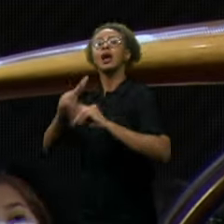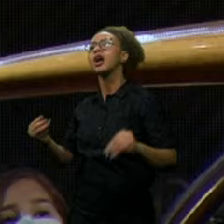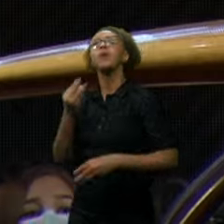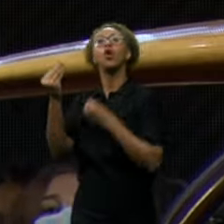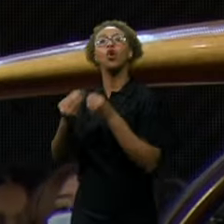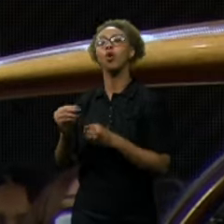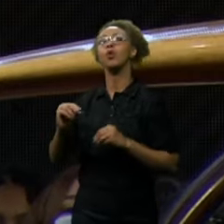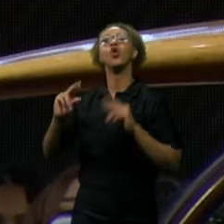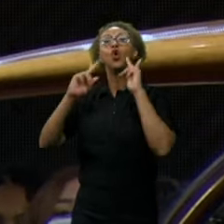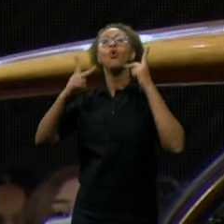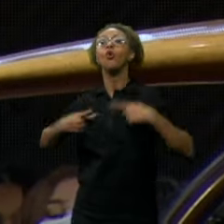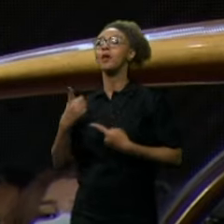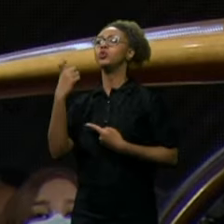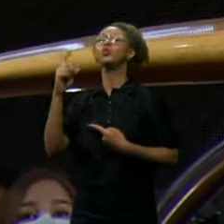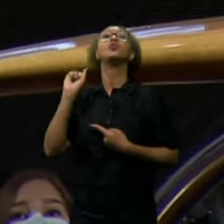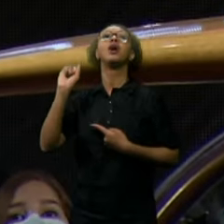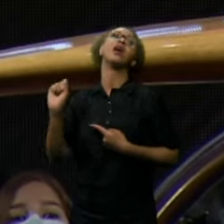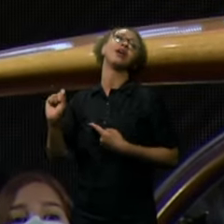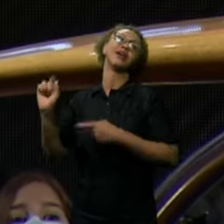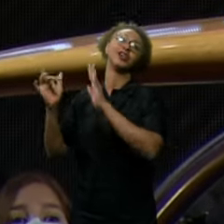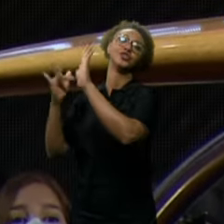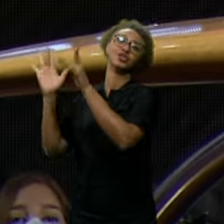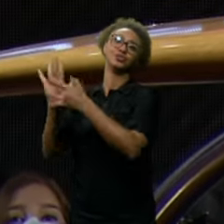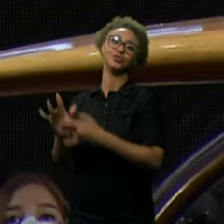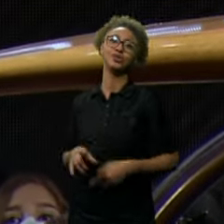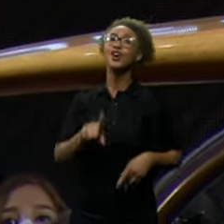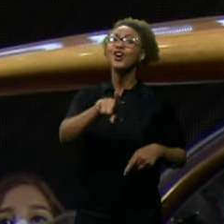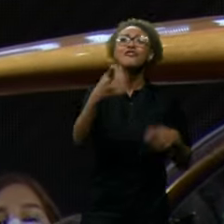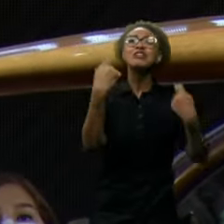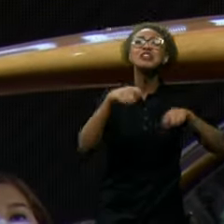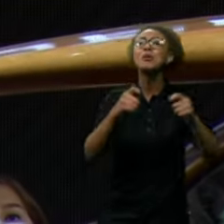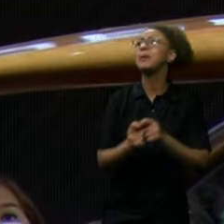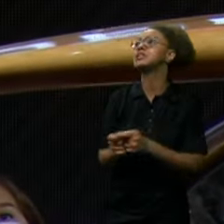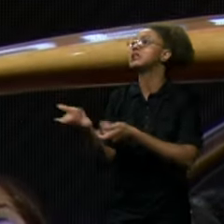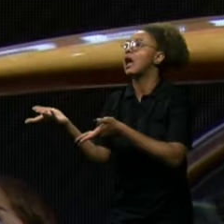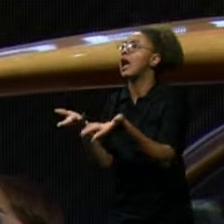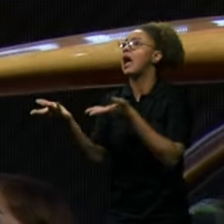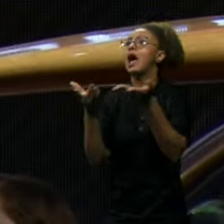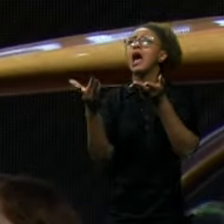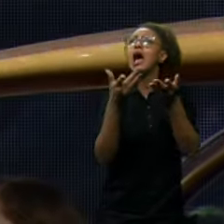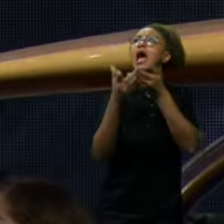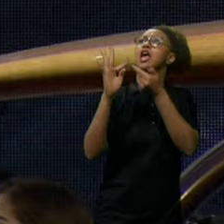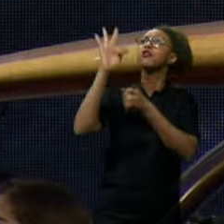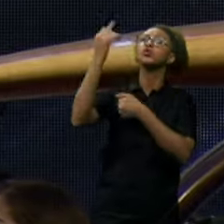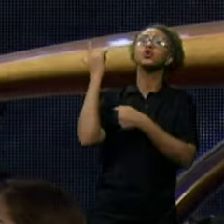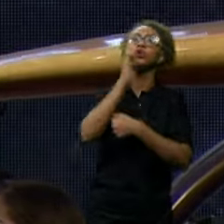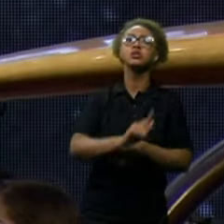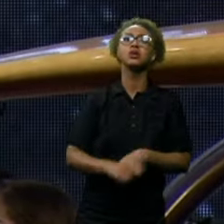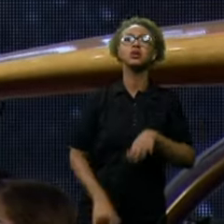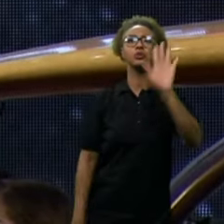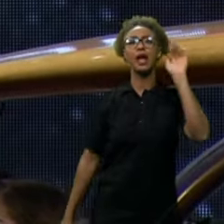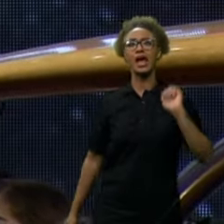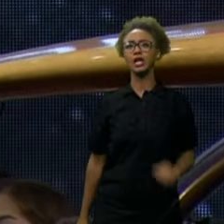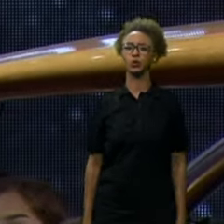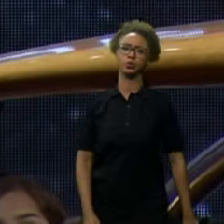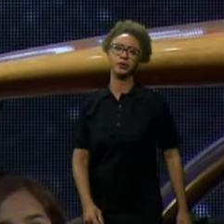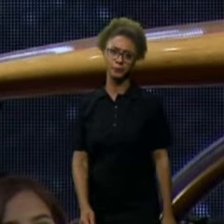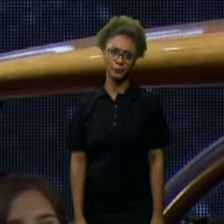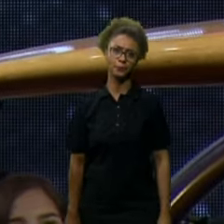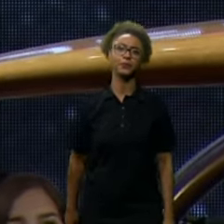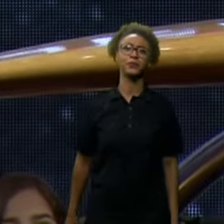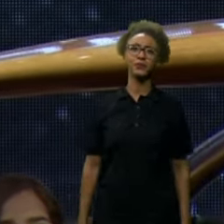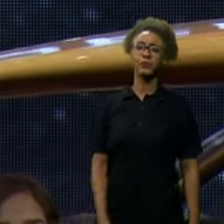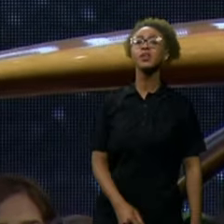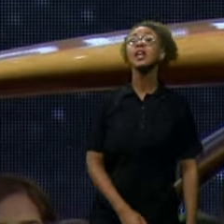tá dizendo você não precisa de tudo o que acha que precisa para chegar onde desejo vocês sobre a nado até ramoso